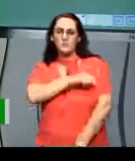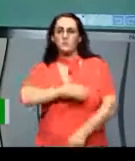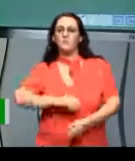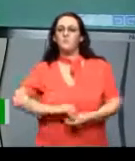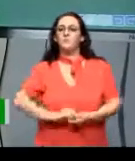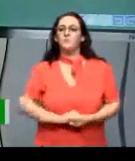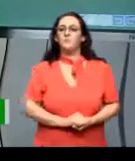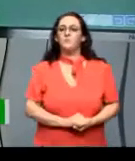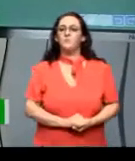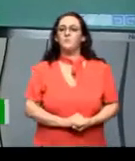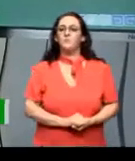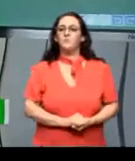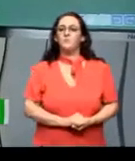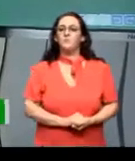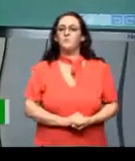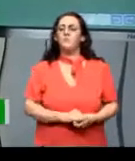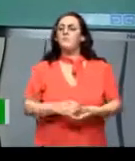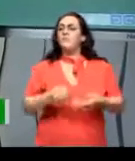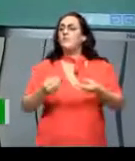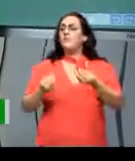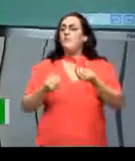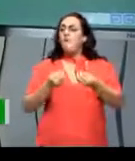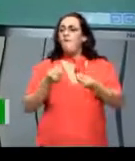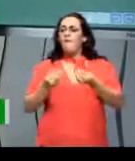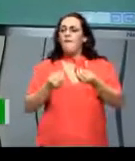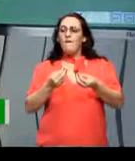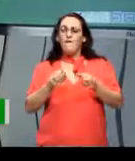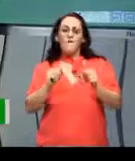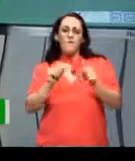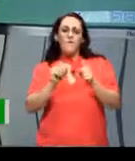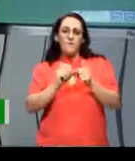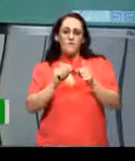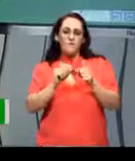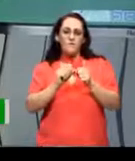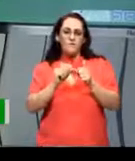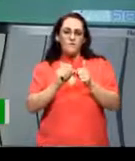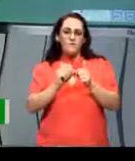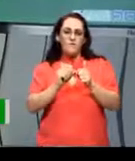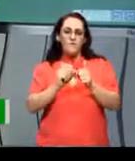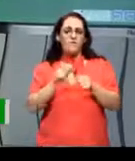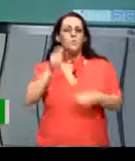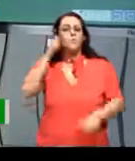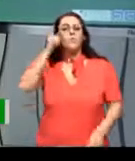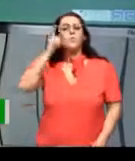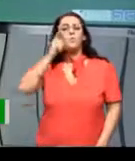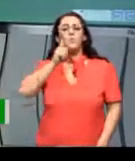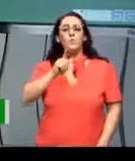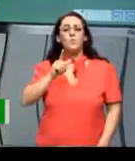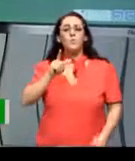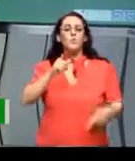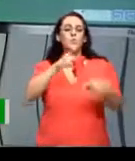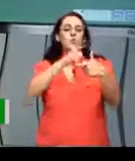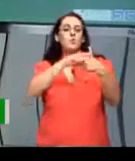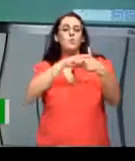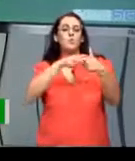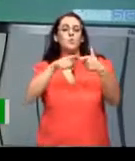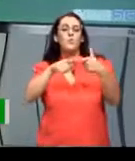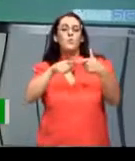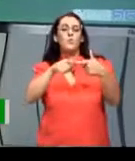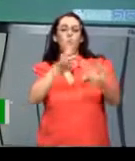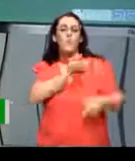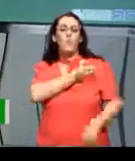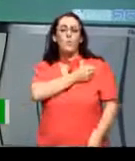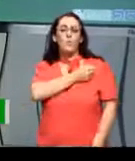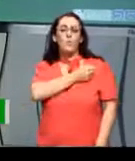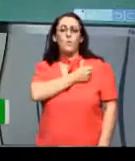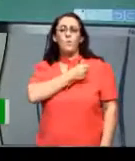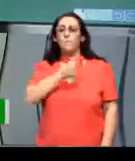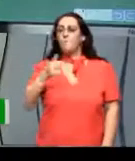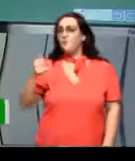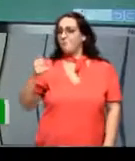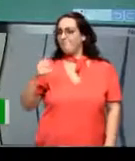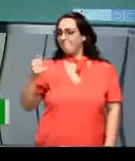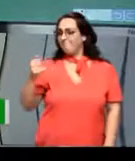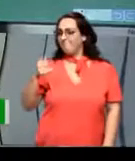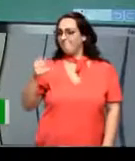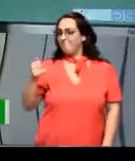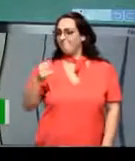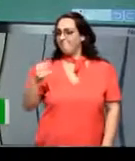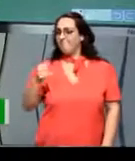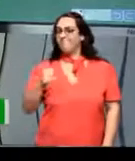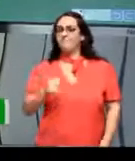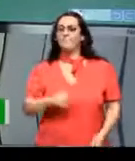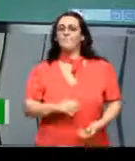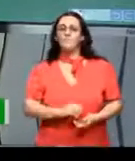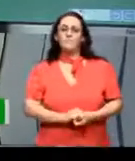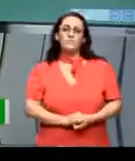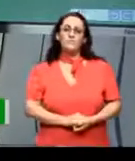Professora Eliana, como eu faço para fazer a divisão de números negativos? Obrigada pela